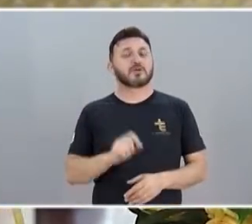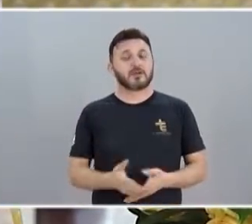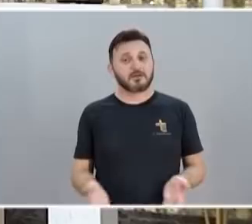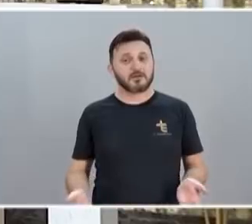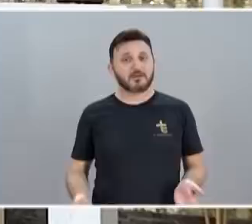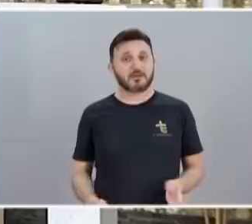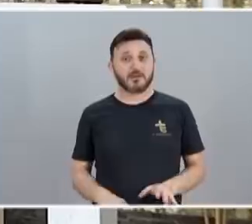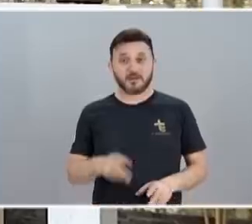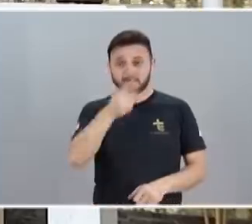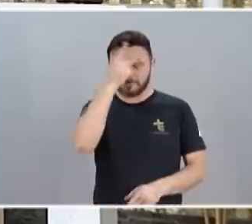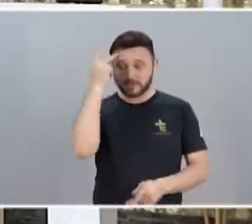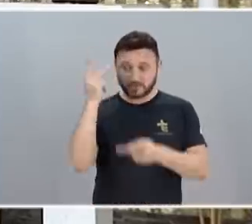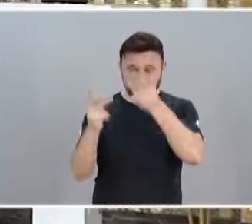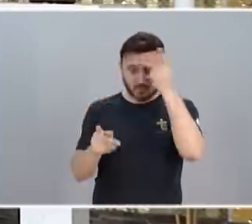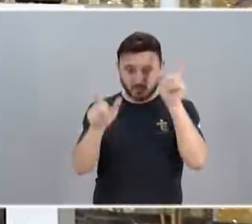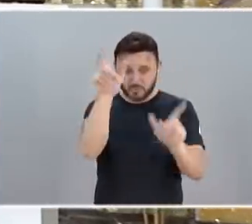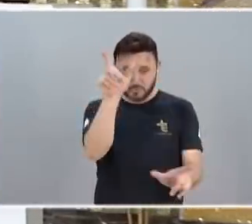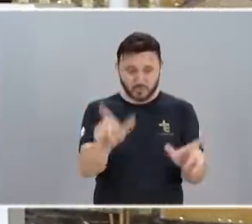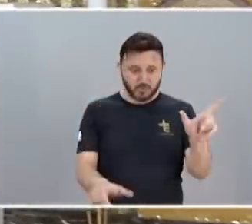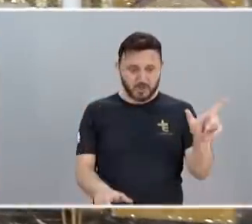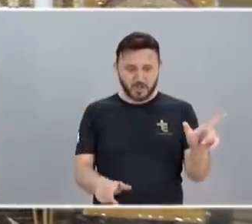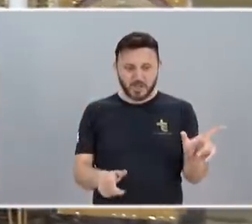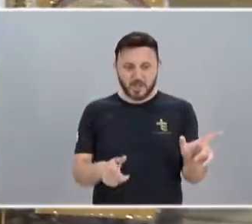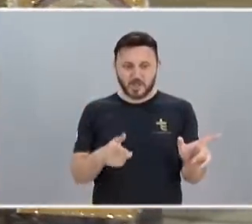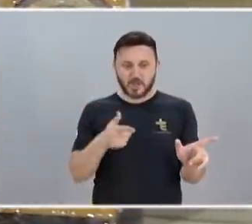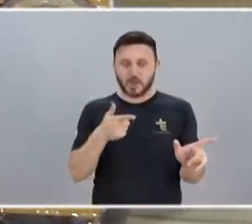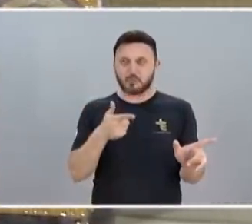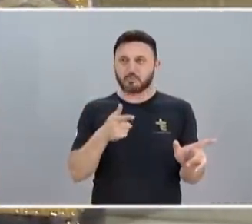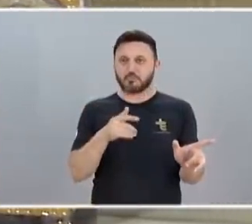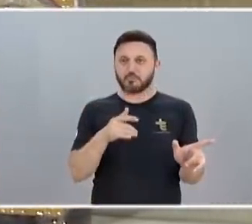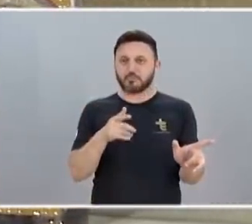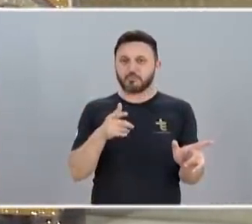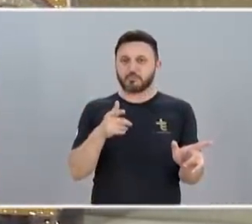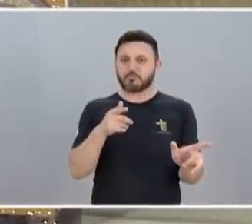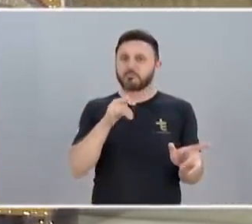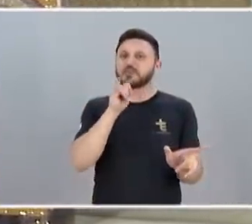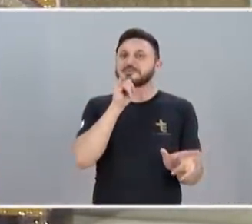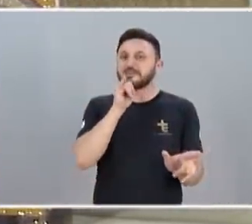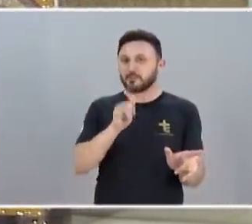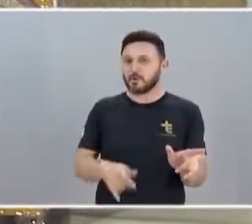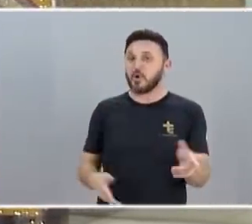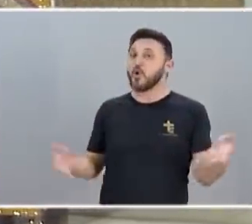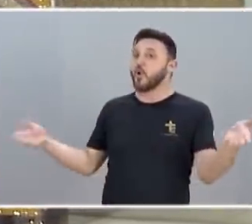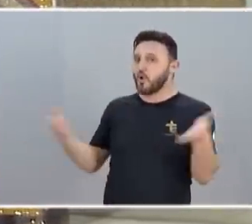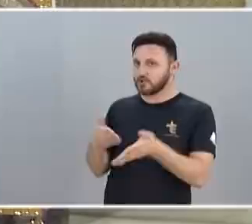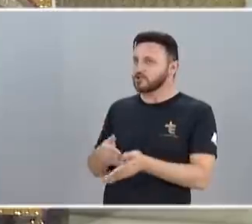Que as pessoas não tem como perguntar a Jesus, Jesus, você ressuscitou?